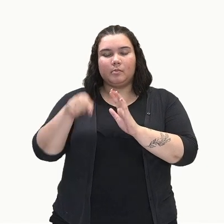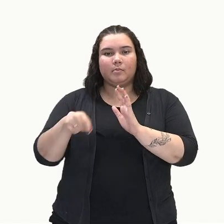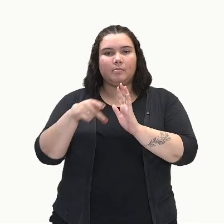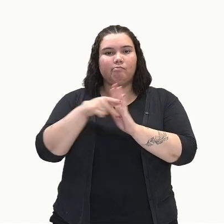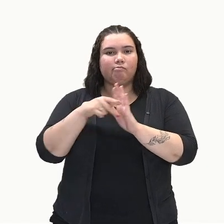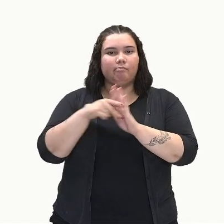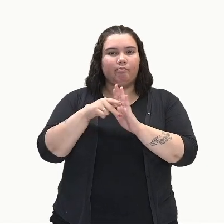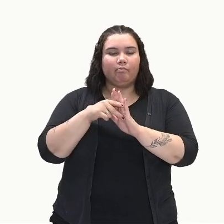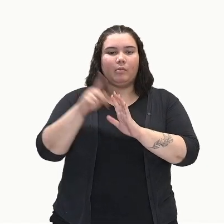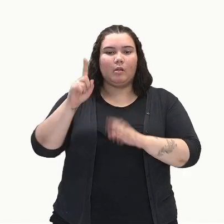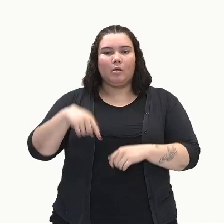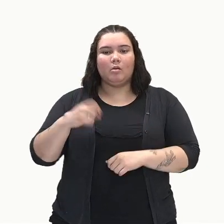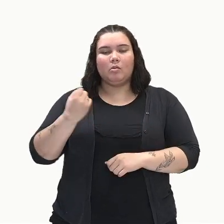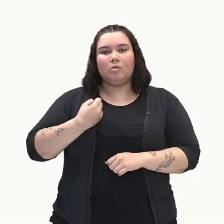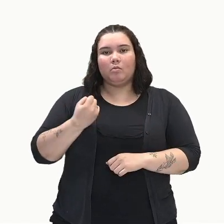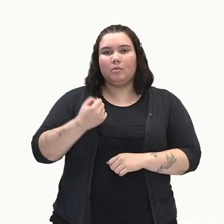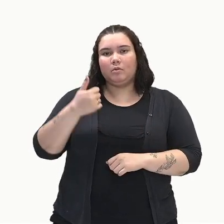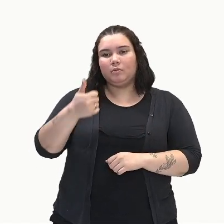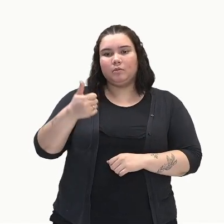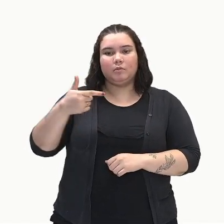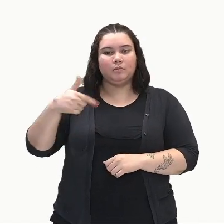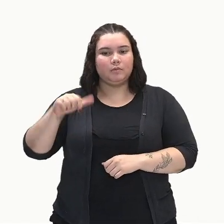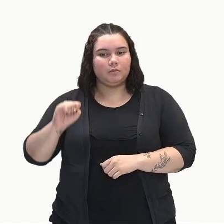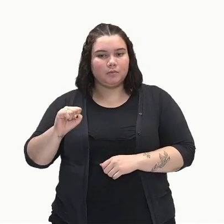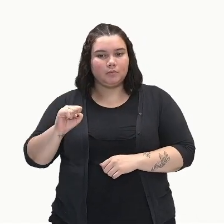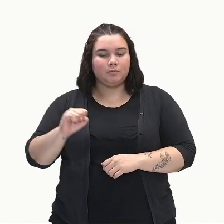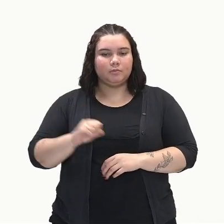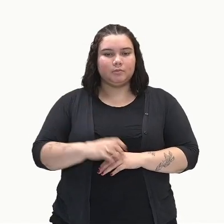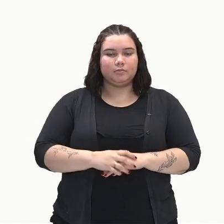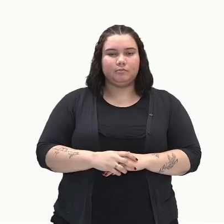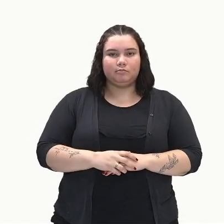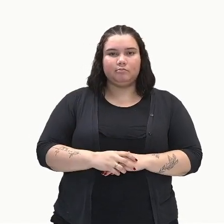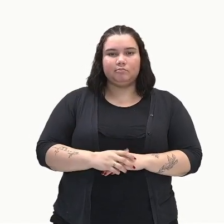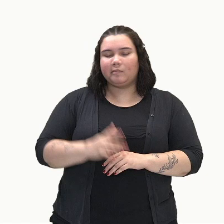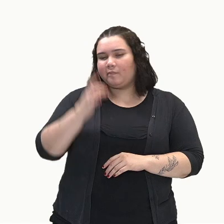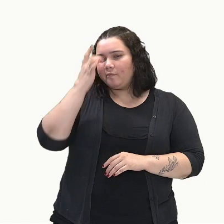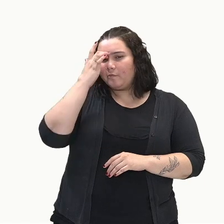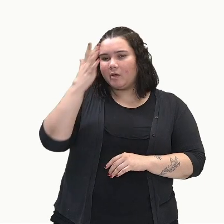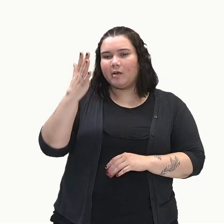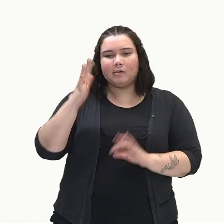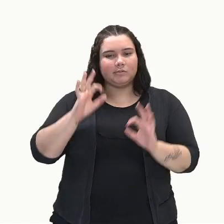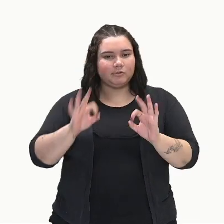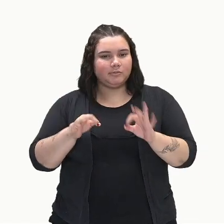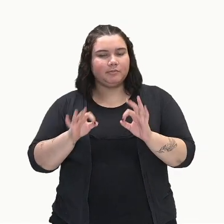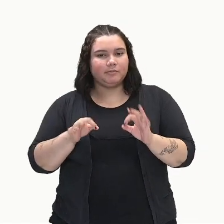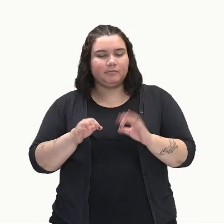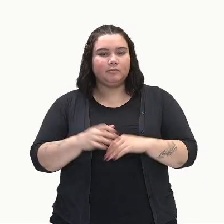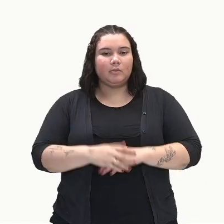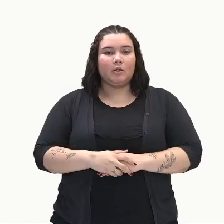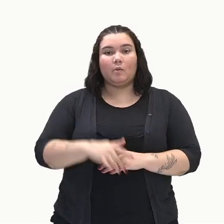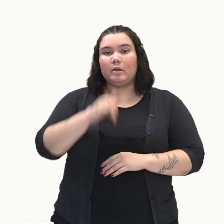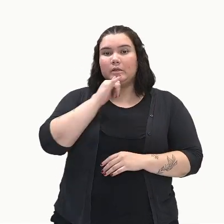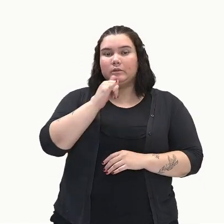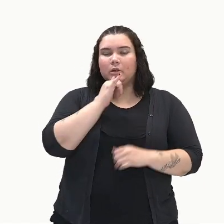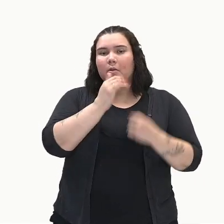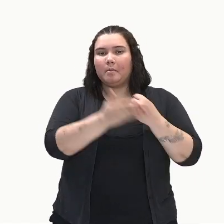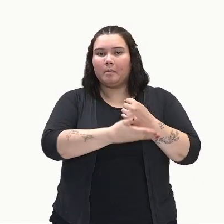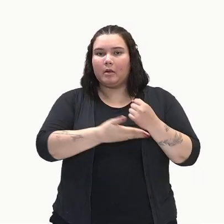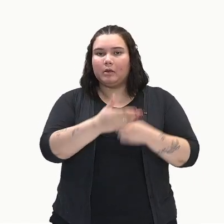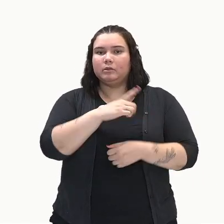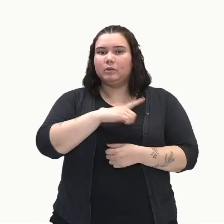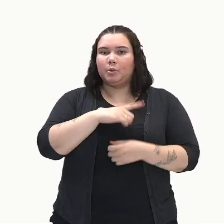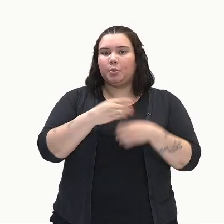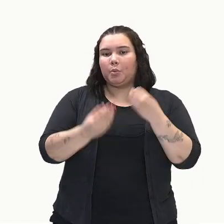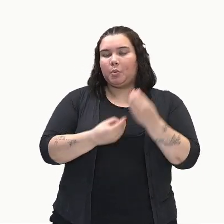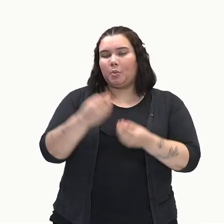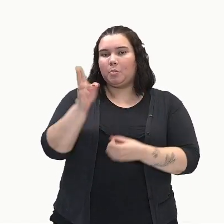aí, é o 128. Tranquilo demais, né, pessoal? Já vimos um exemplo básico aqui de como a gente